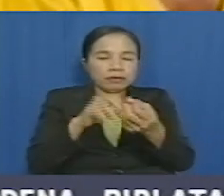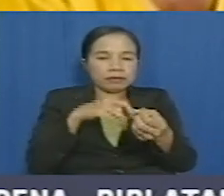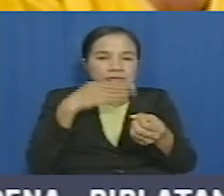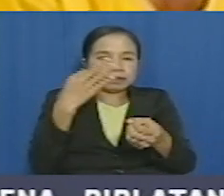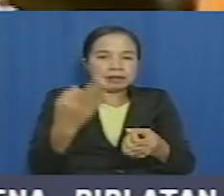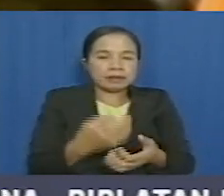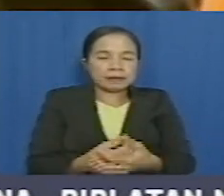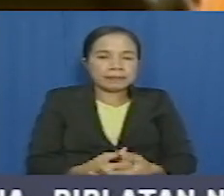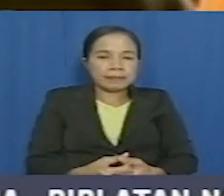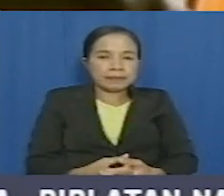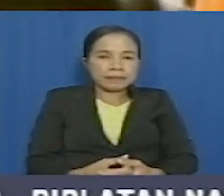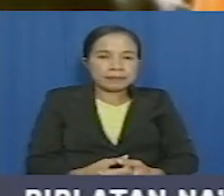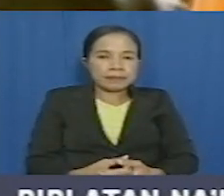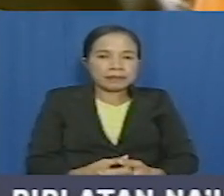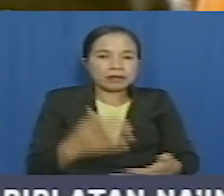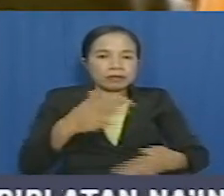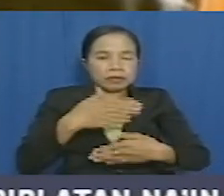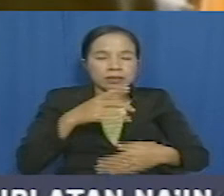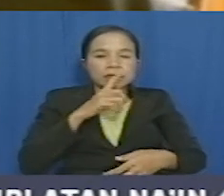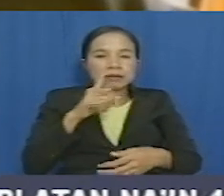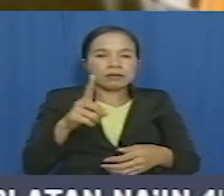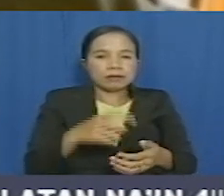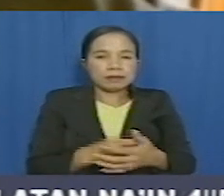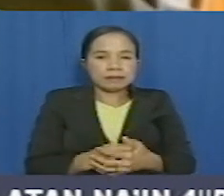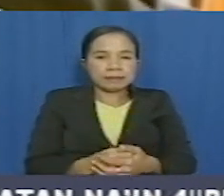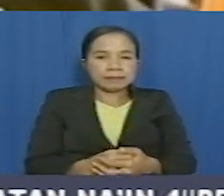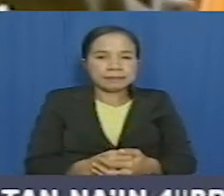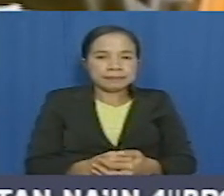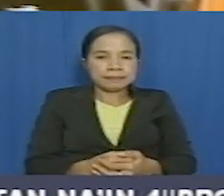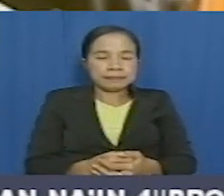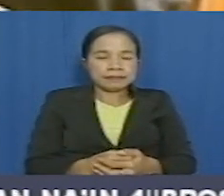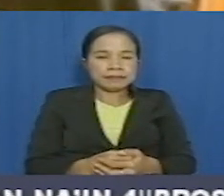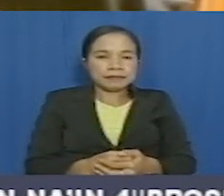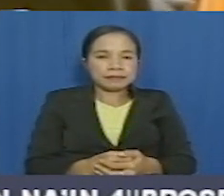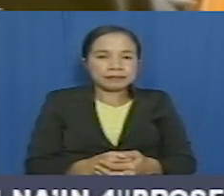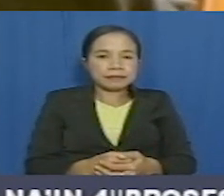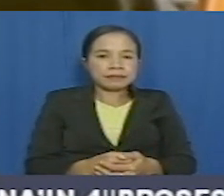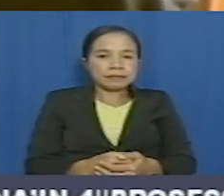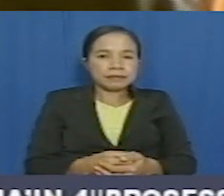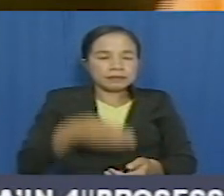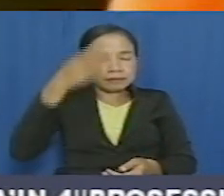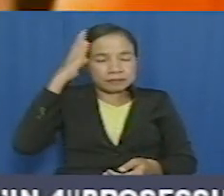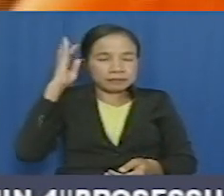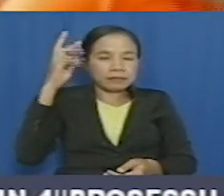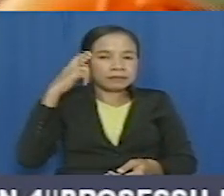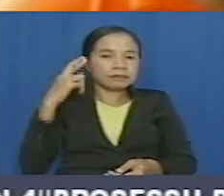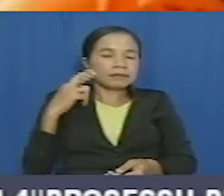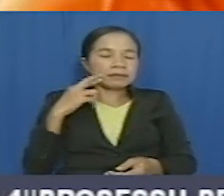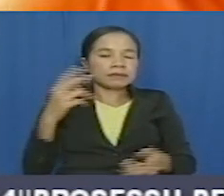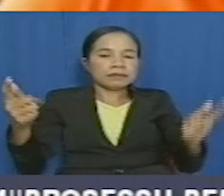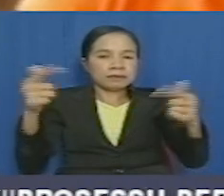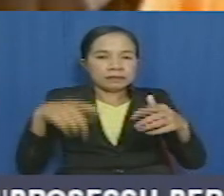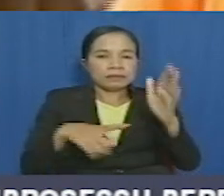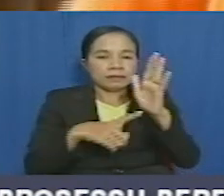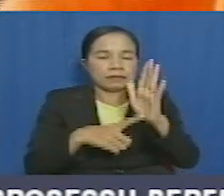COVID-19. Eu congratulo e contente temos no recomendado que vai terminar a tu vilão da